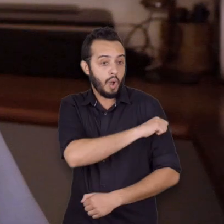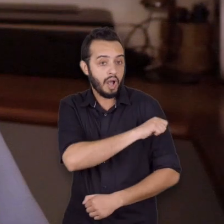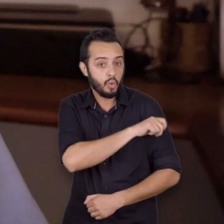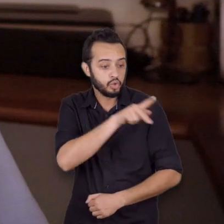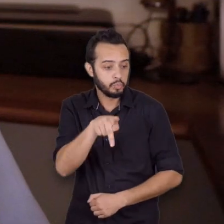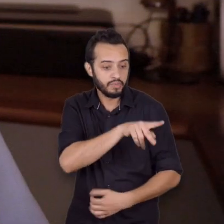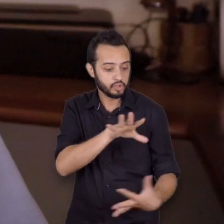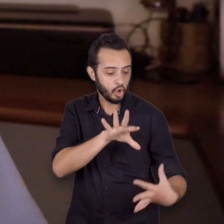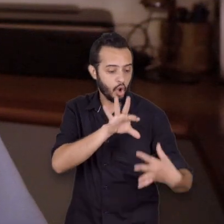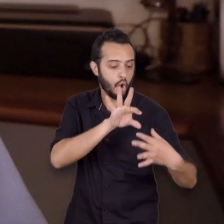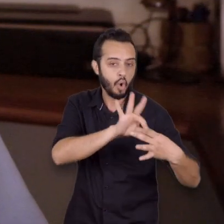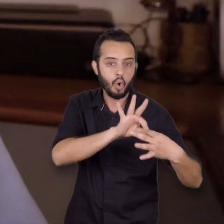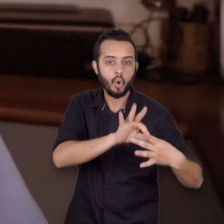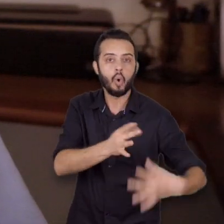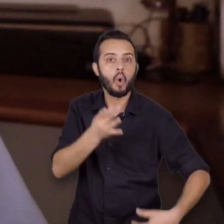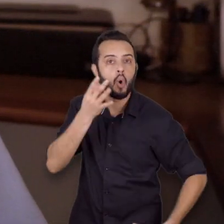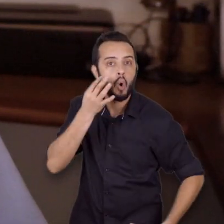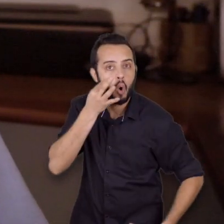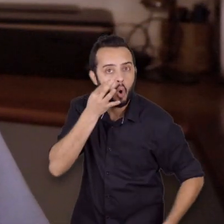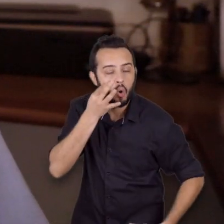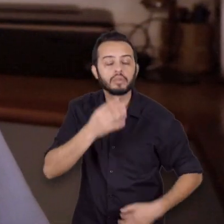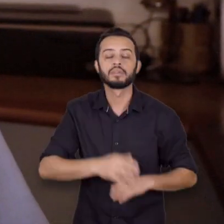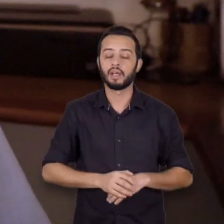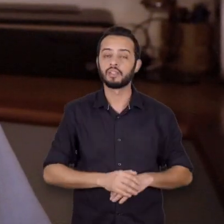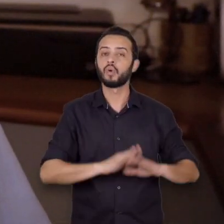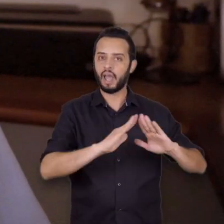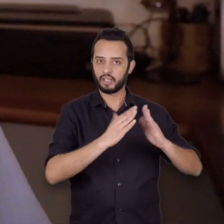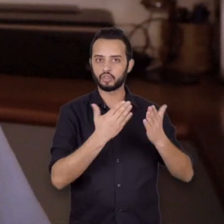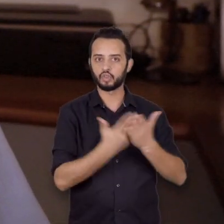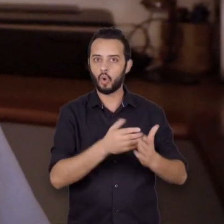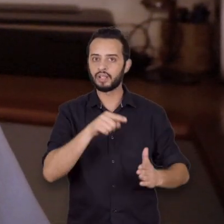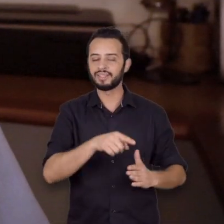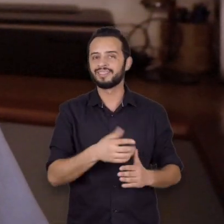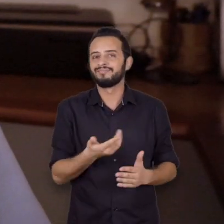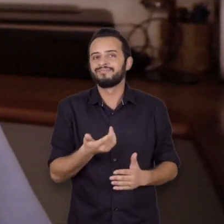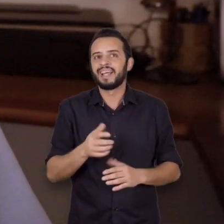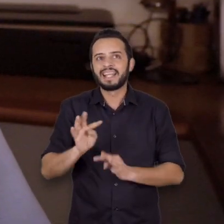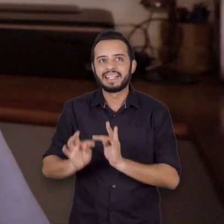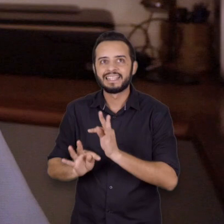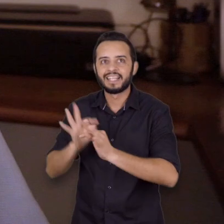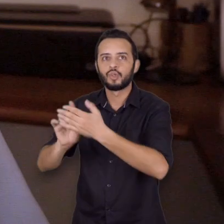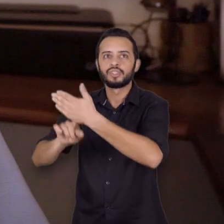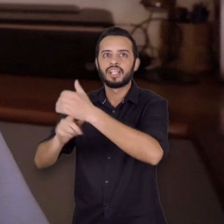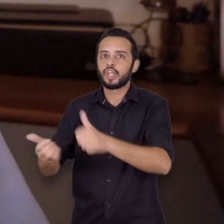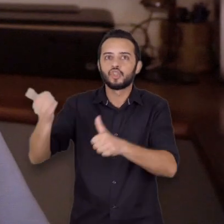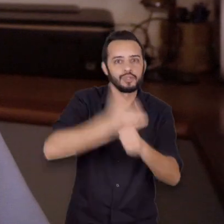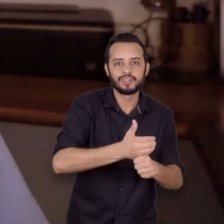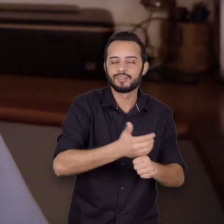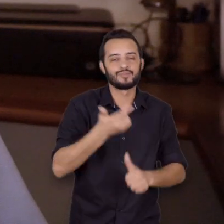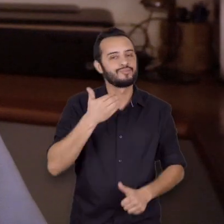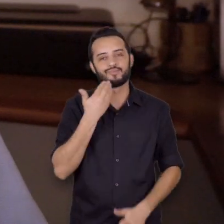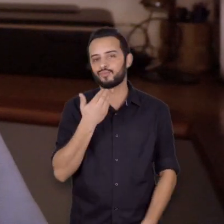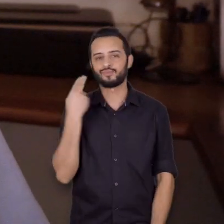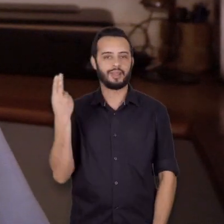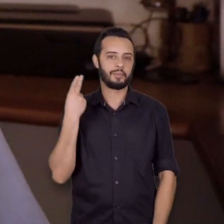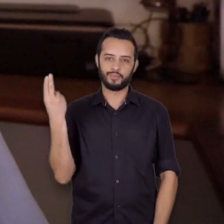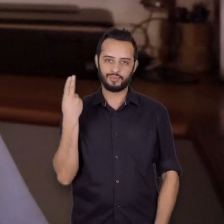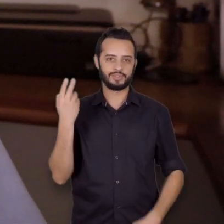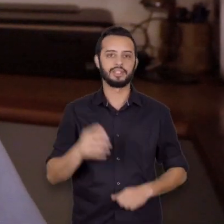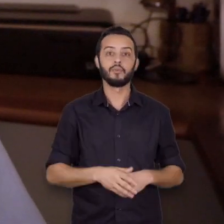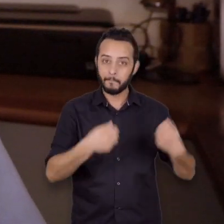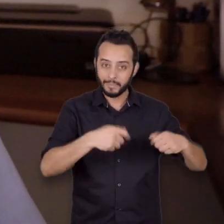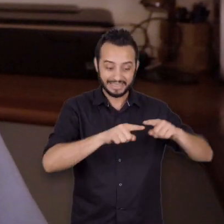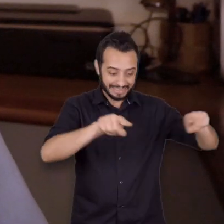do aluno, do professor na escola. Nesse sentido, a escola ainda não pode ser substituída como espaço, né,